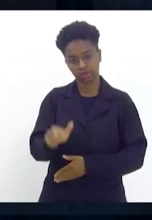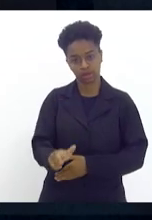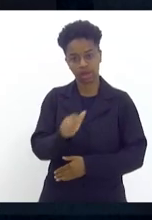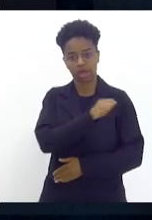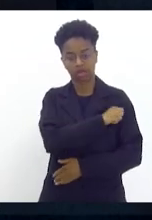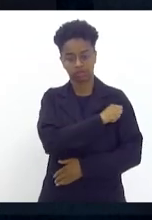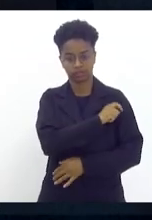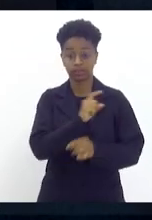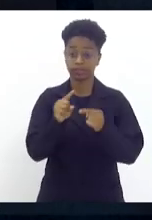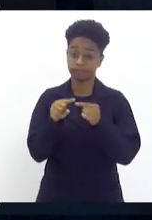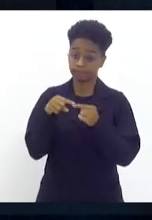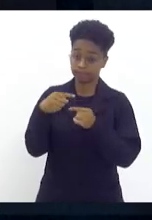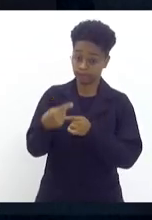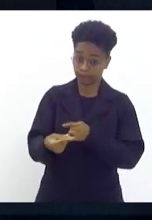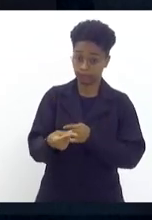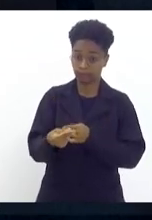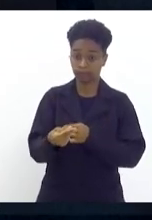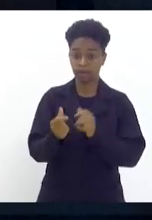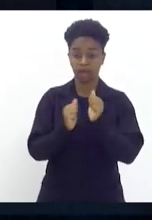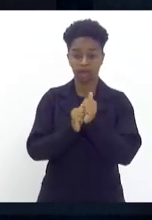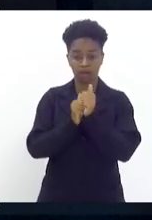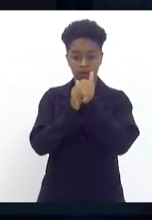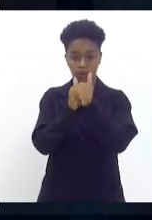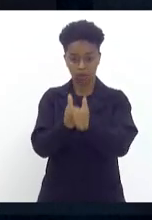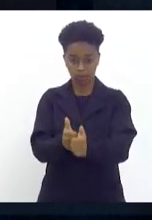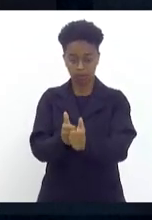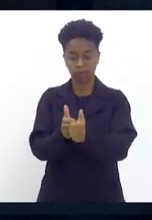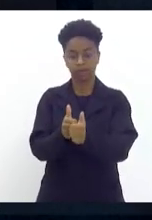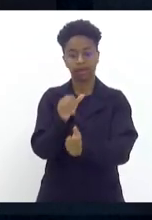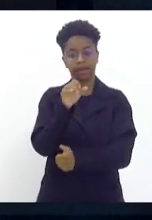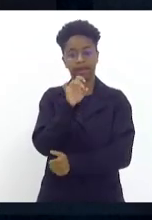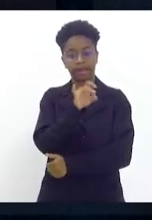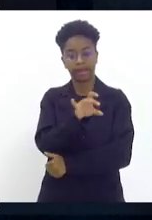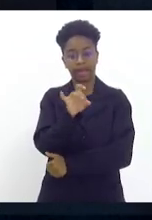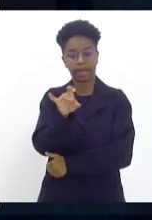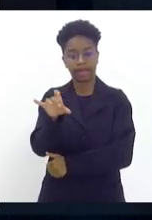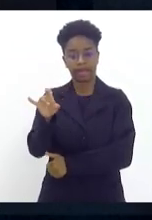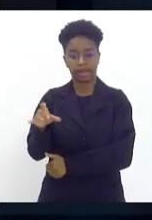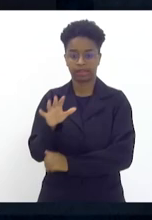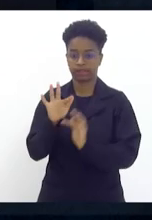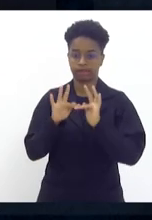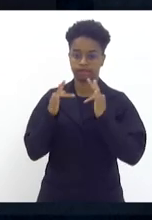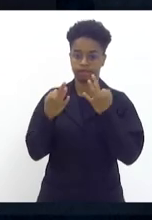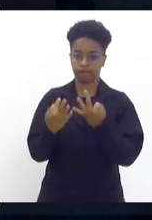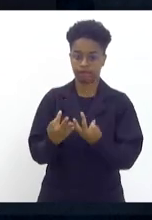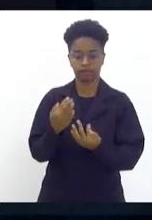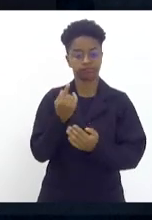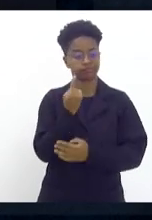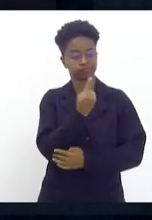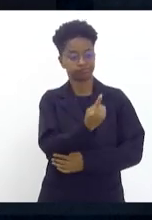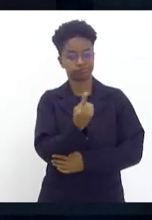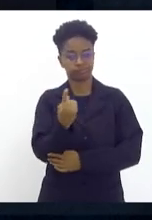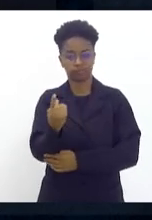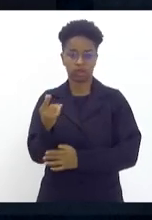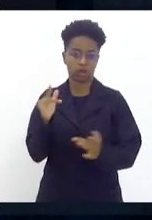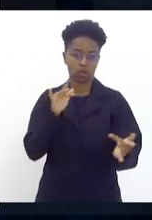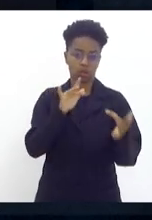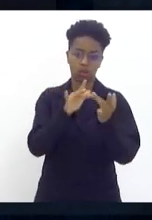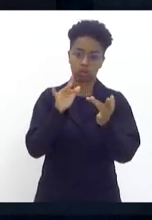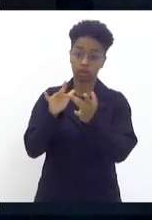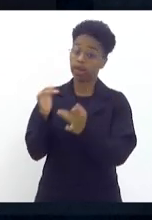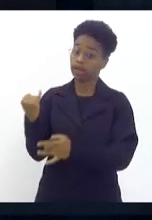Depois, né, esse acompanhamento individual de cada aluno. É